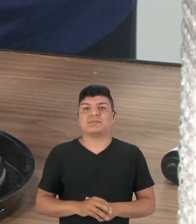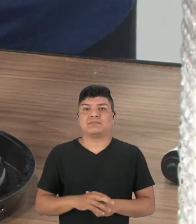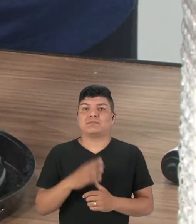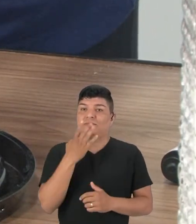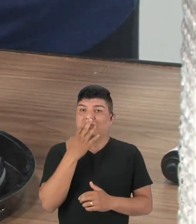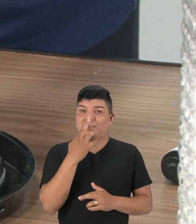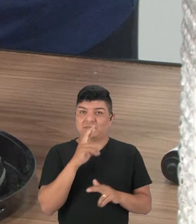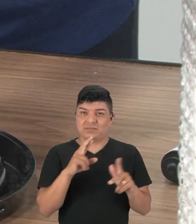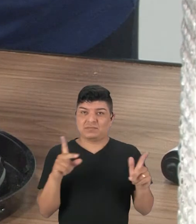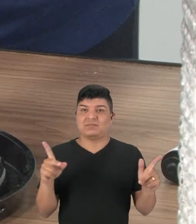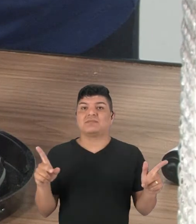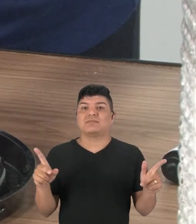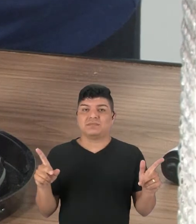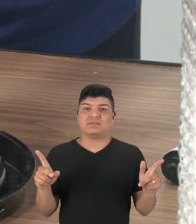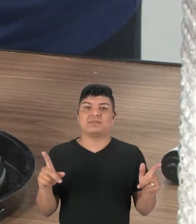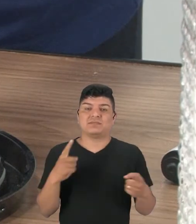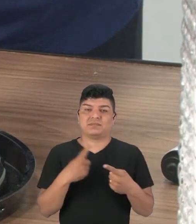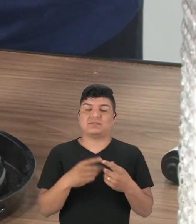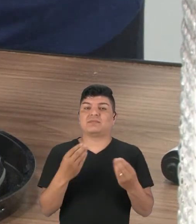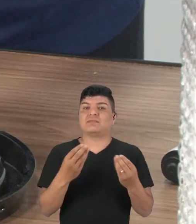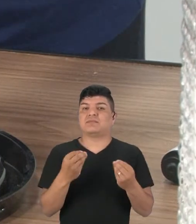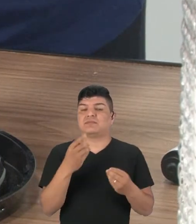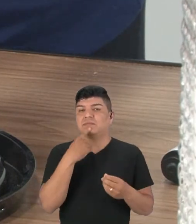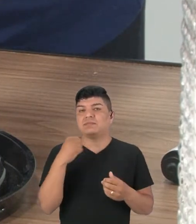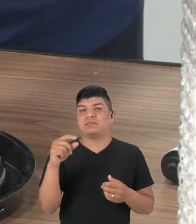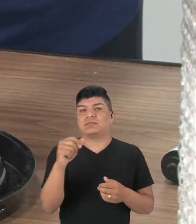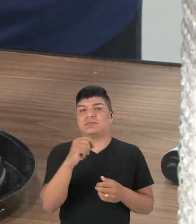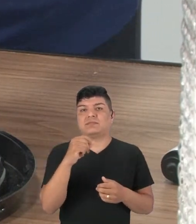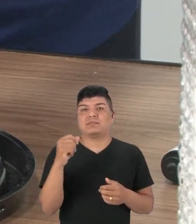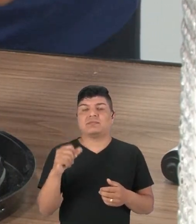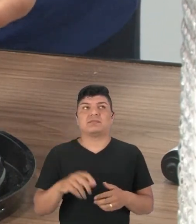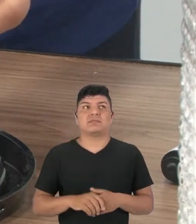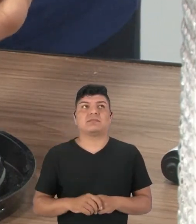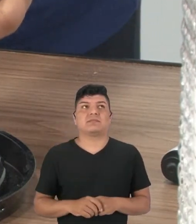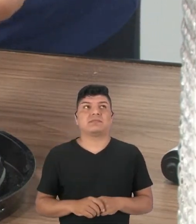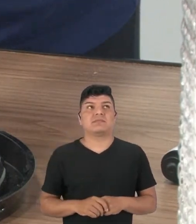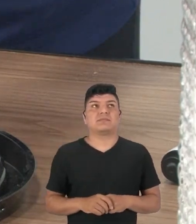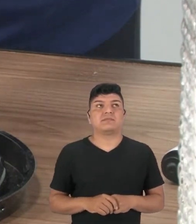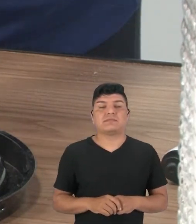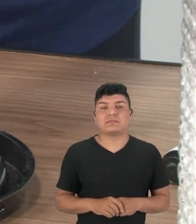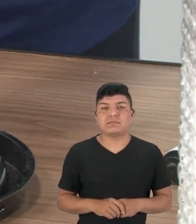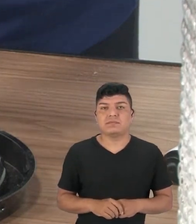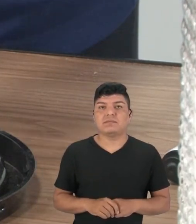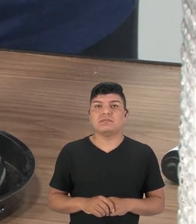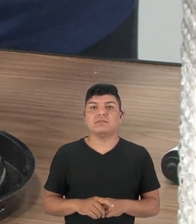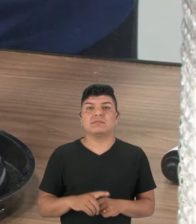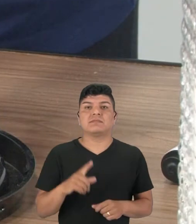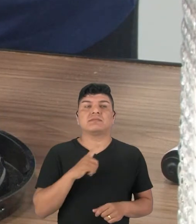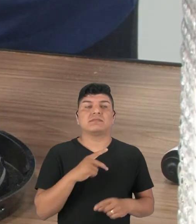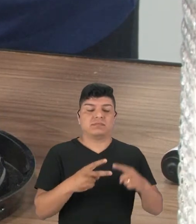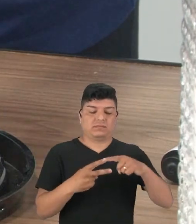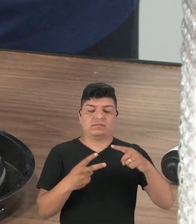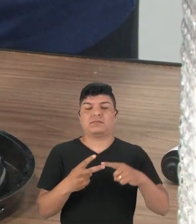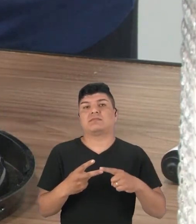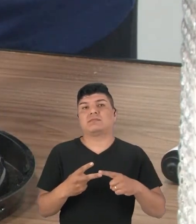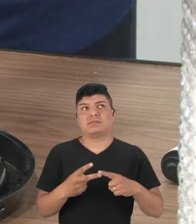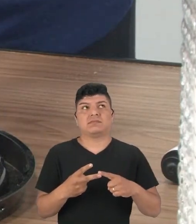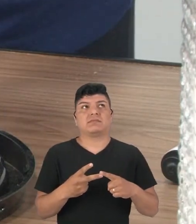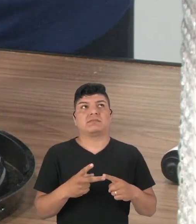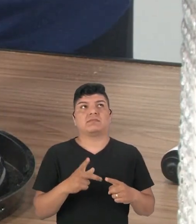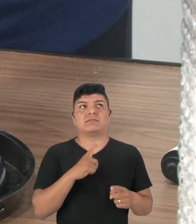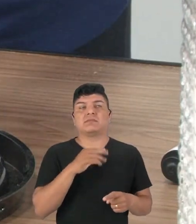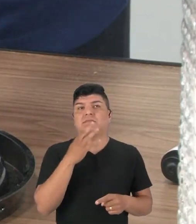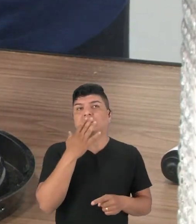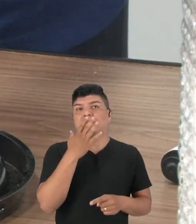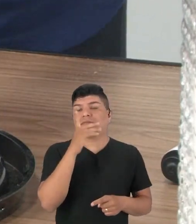até a coloração, né? Que eu coloquei bastante sal. Mas aqui eu tenho dois elementos, no caso aqui, ó, a